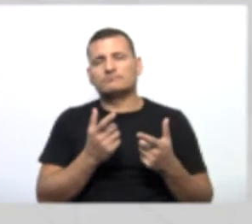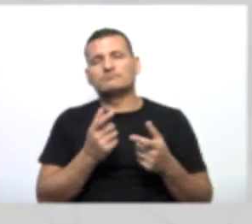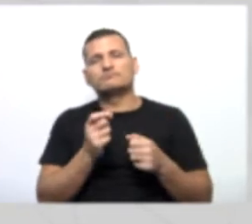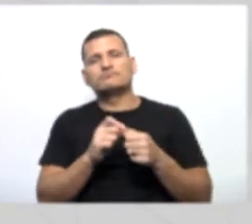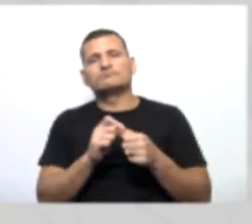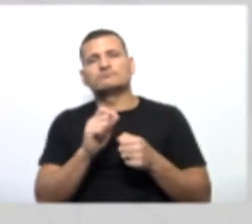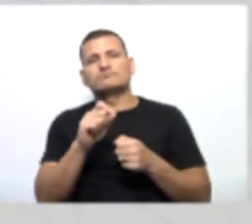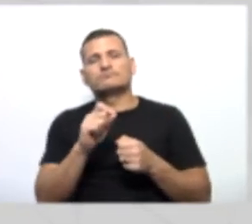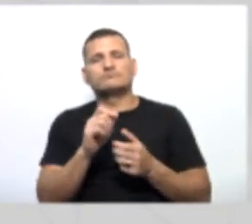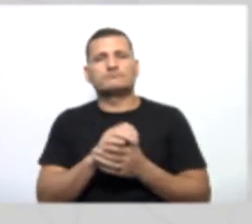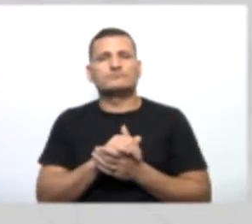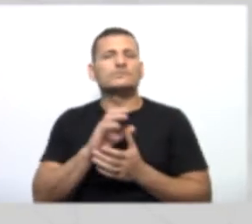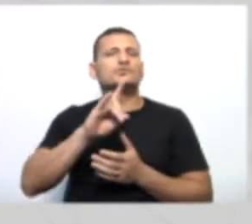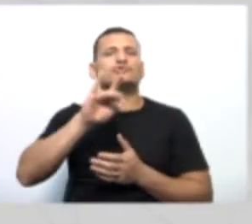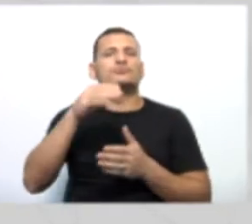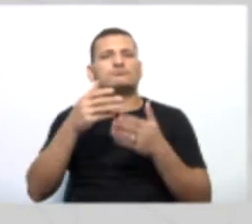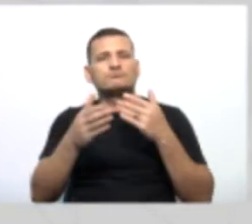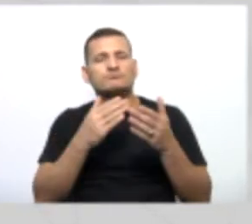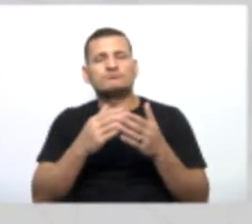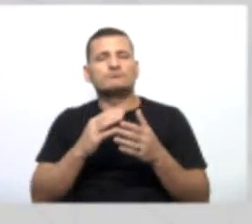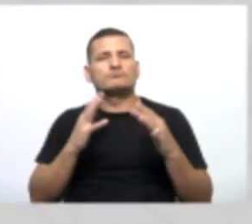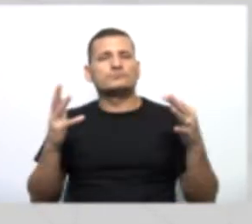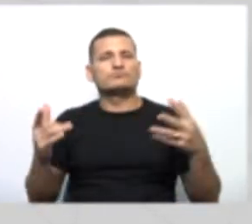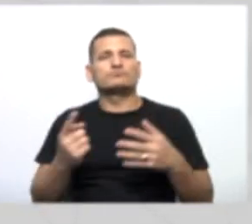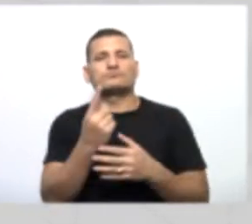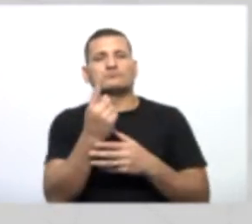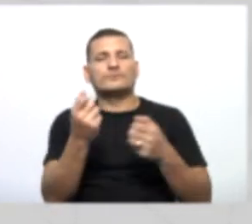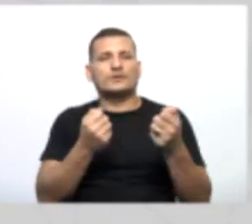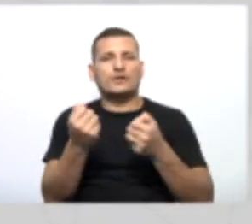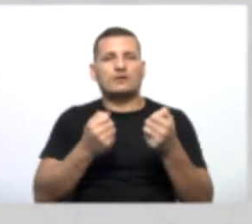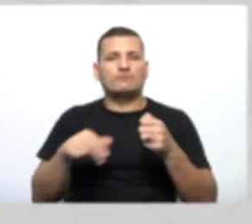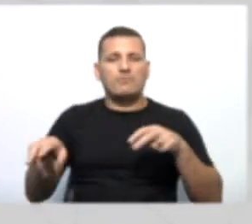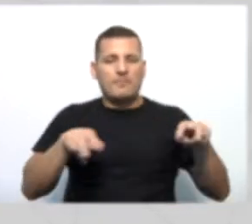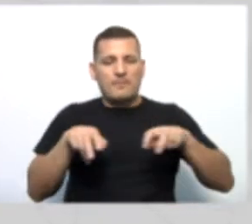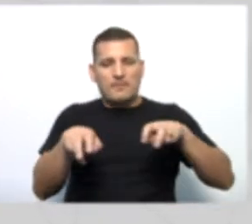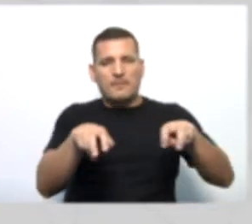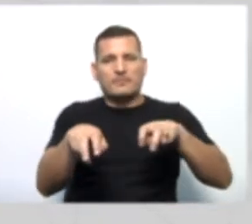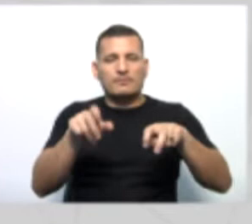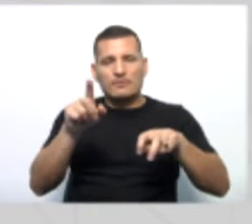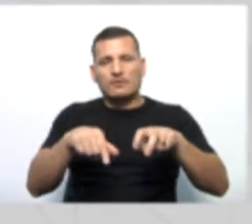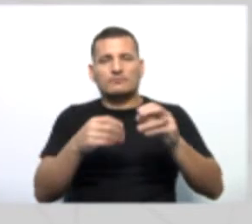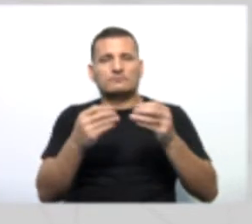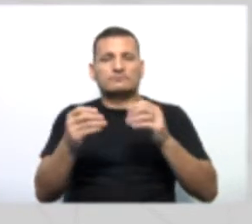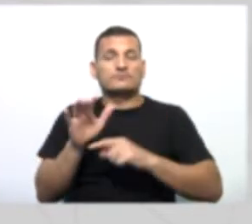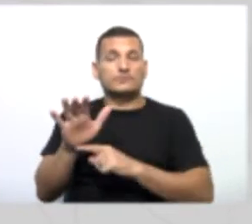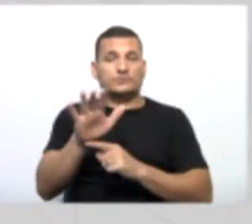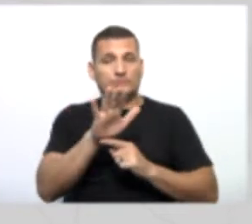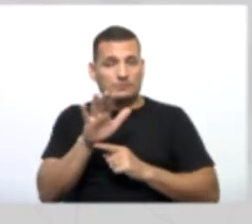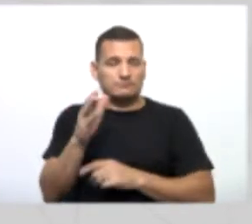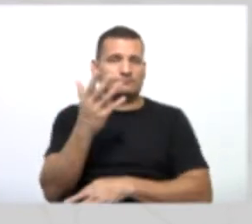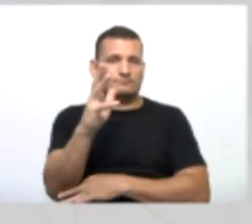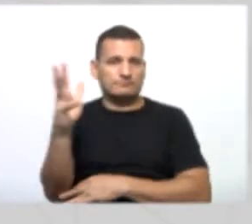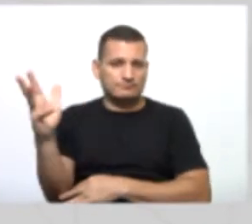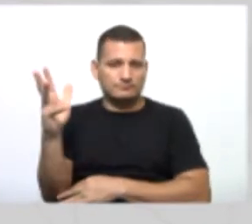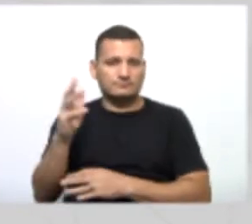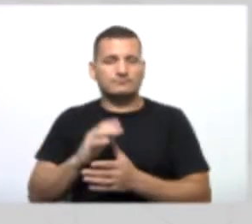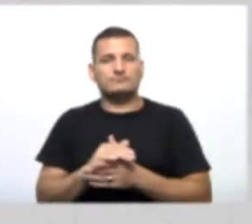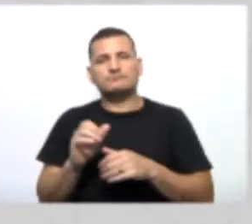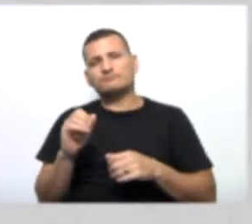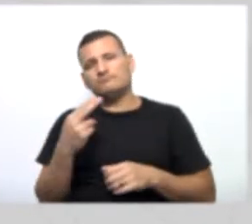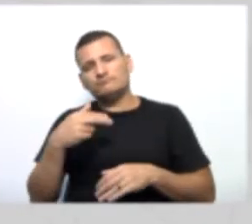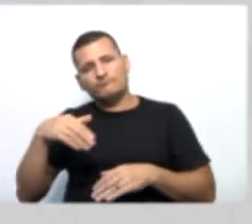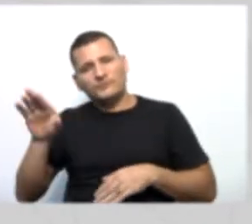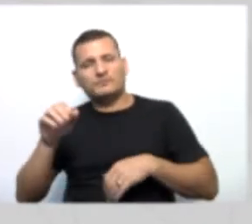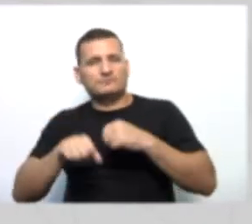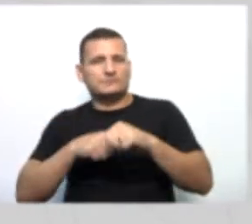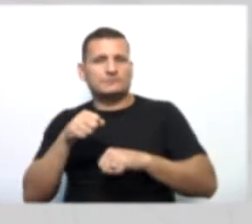seguinte, determinados dias da semana, vai todo mundo num carro só, se vai todo mundo pro mesmo caminho. É uma forma de ajudar o meio ambiente. Ou então vai de